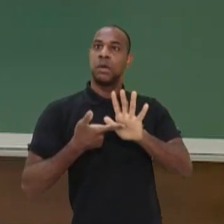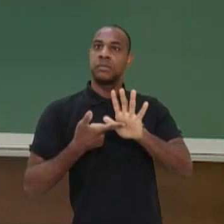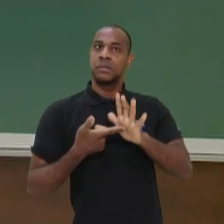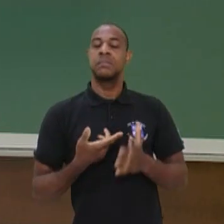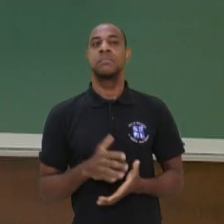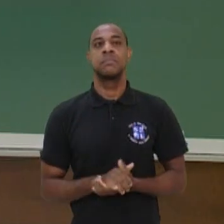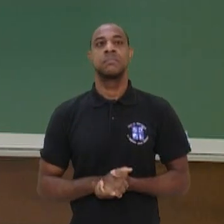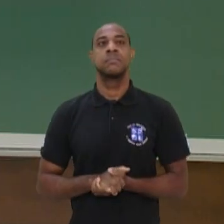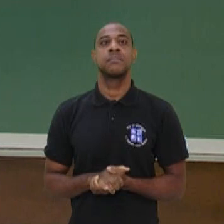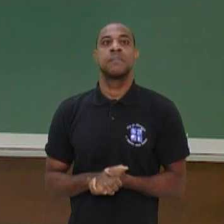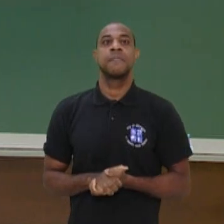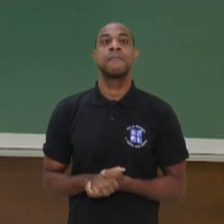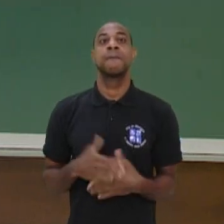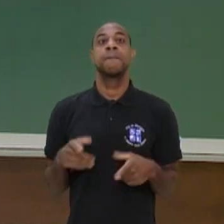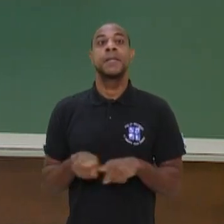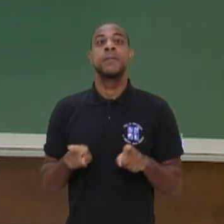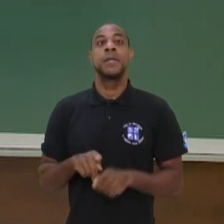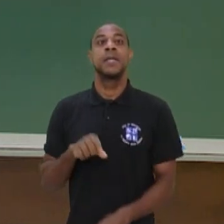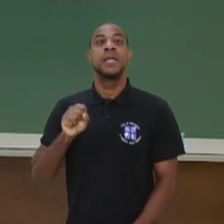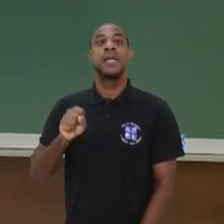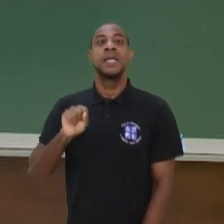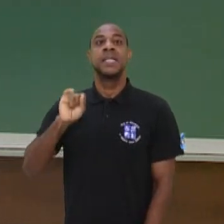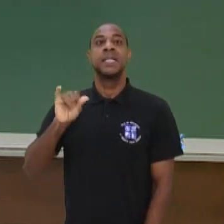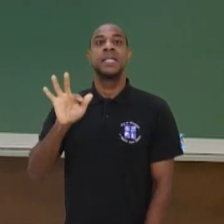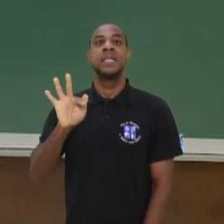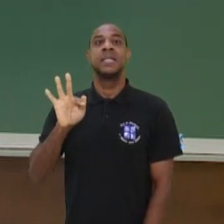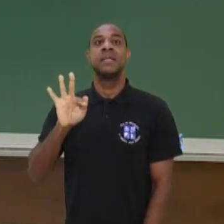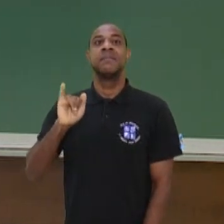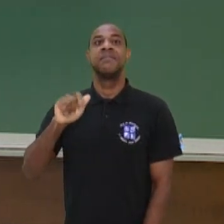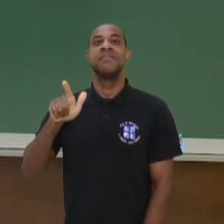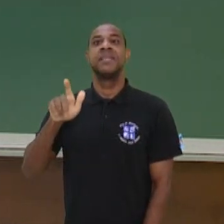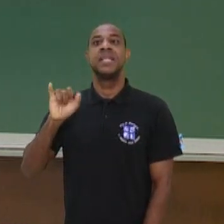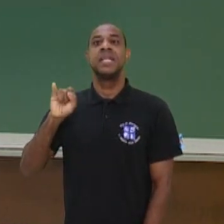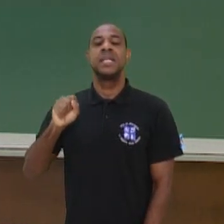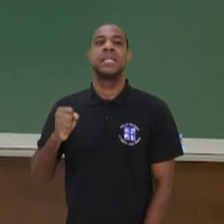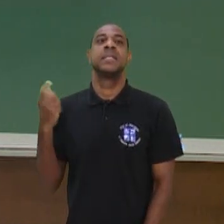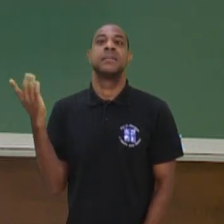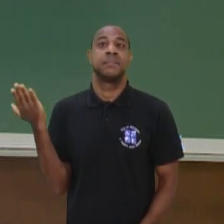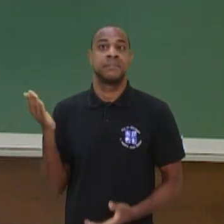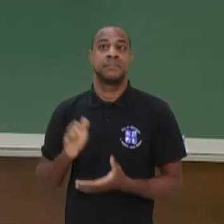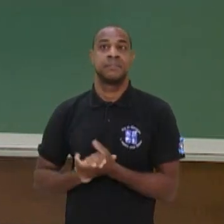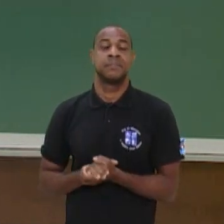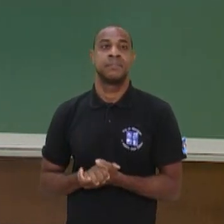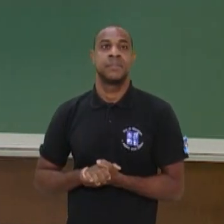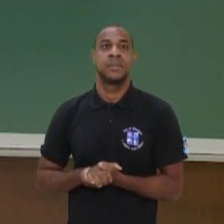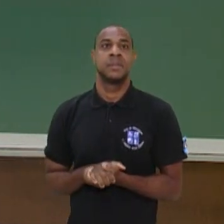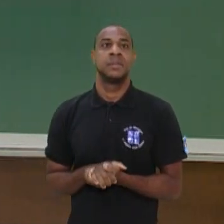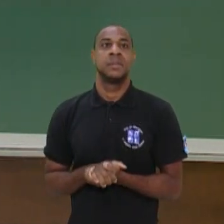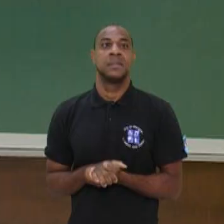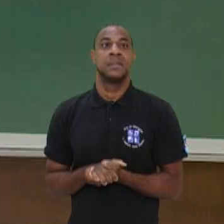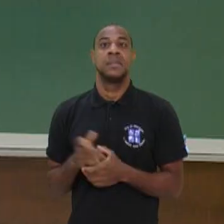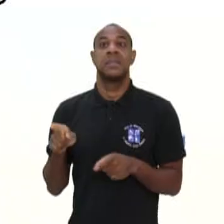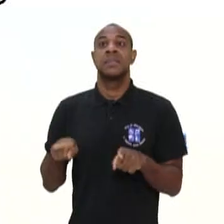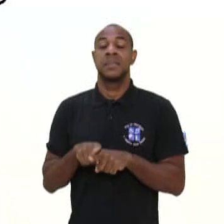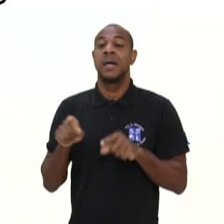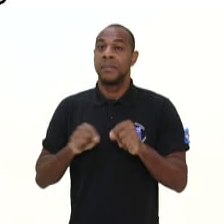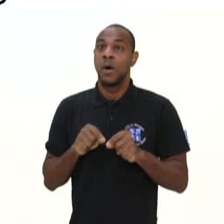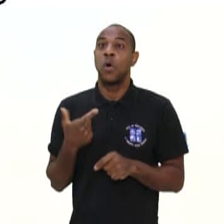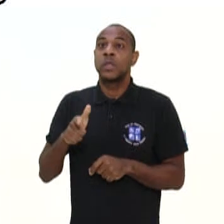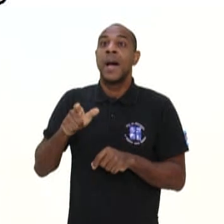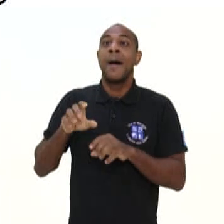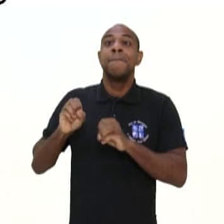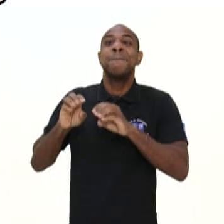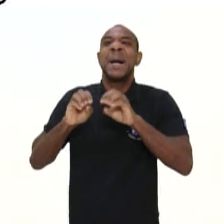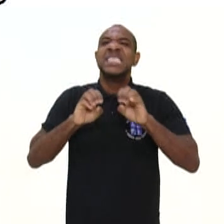humano, beleza? E vamos a uma segunda doença, chamada sífilis, Causada por uma